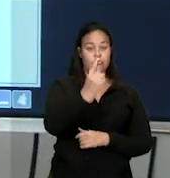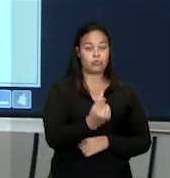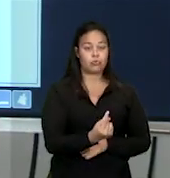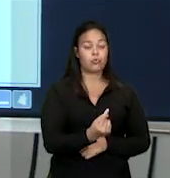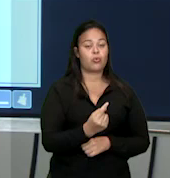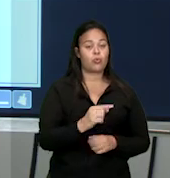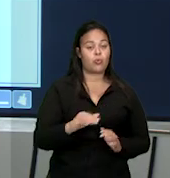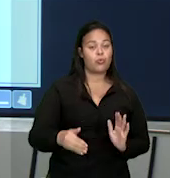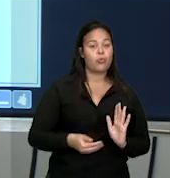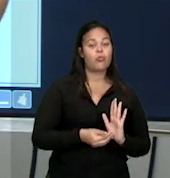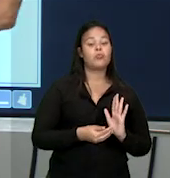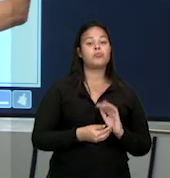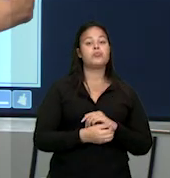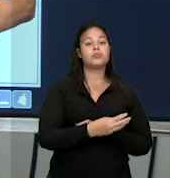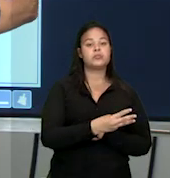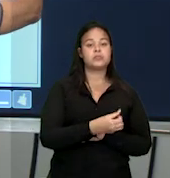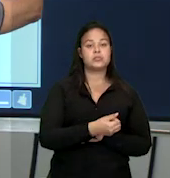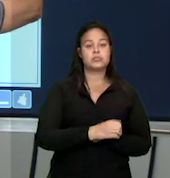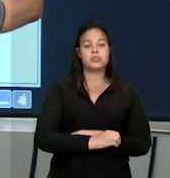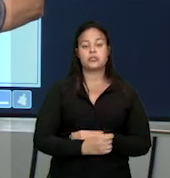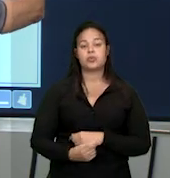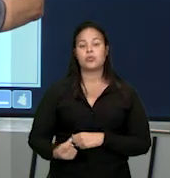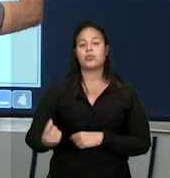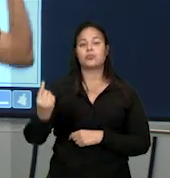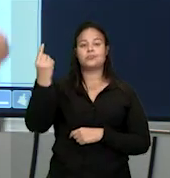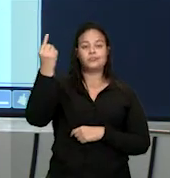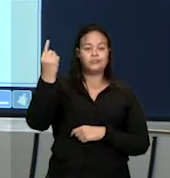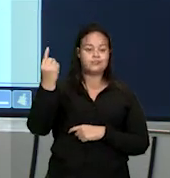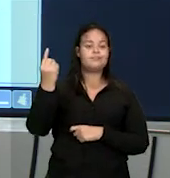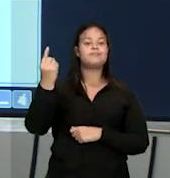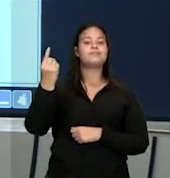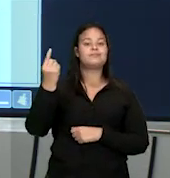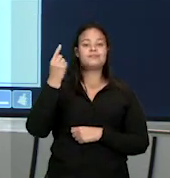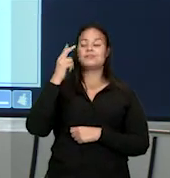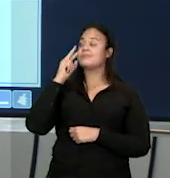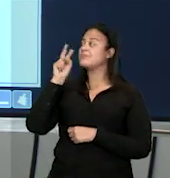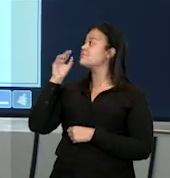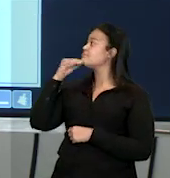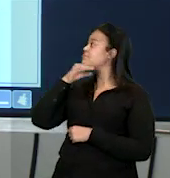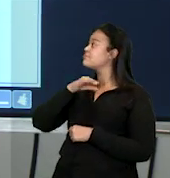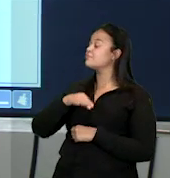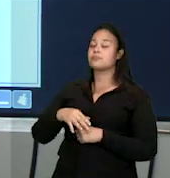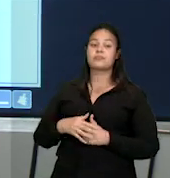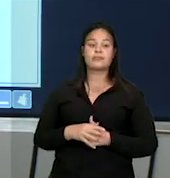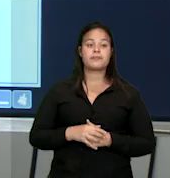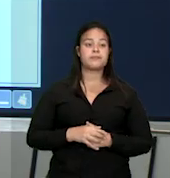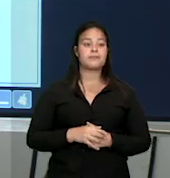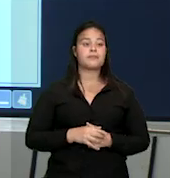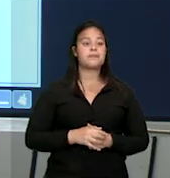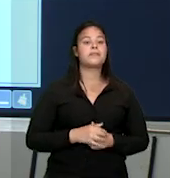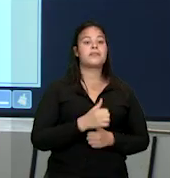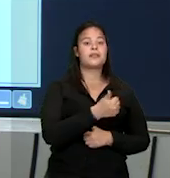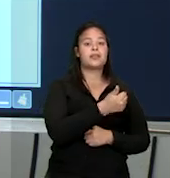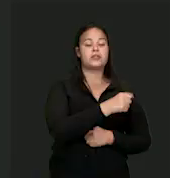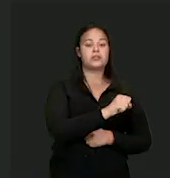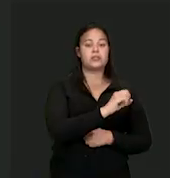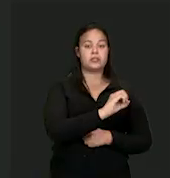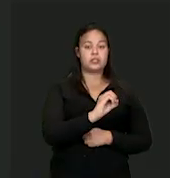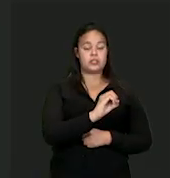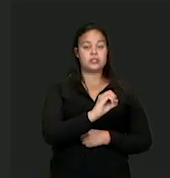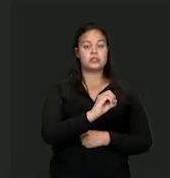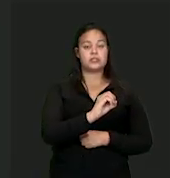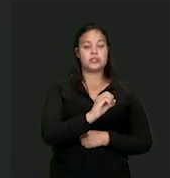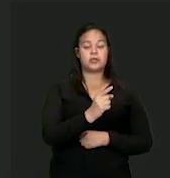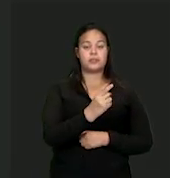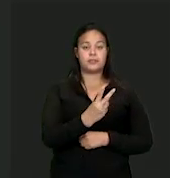o último, 360 com 1, vai estar aqui, ó. Tá vendo? E o 180, que é o meio,